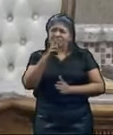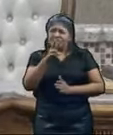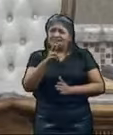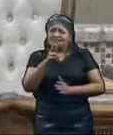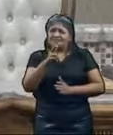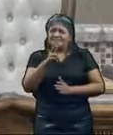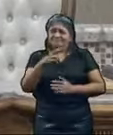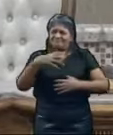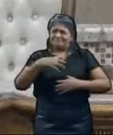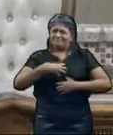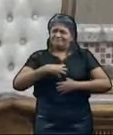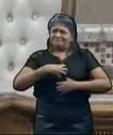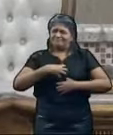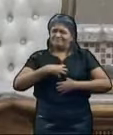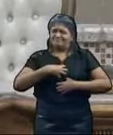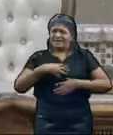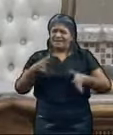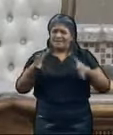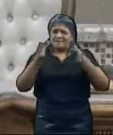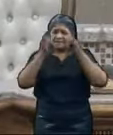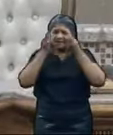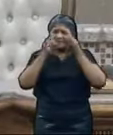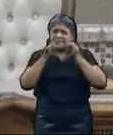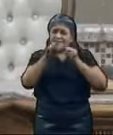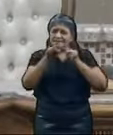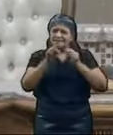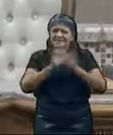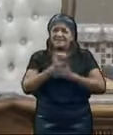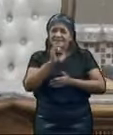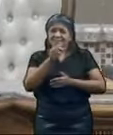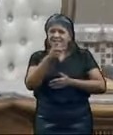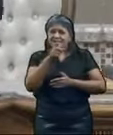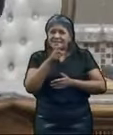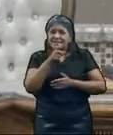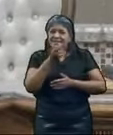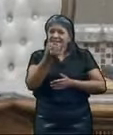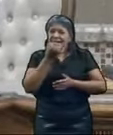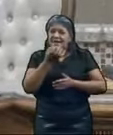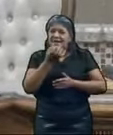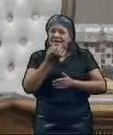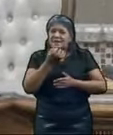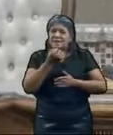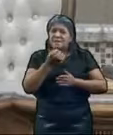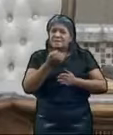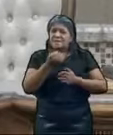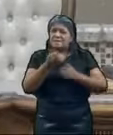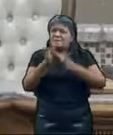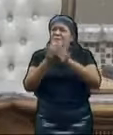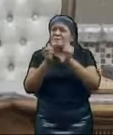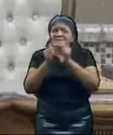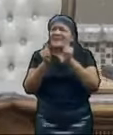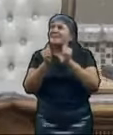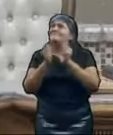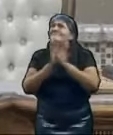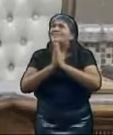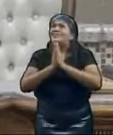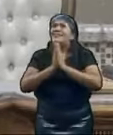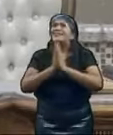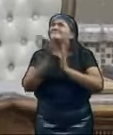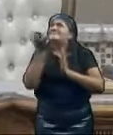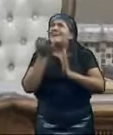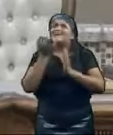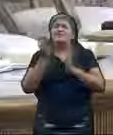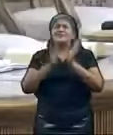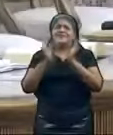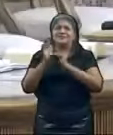isso é. Resolvido Pacífico bom então fique mais buscando Jesus que com essas coisas que Deus já falou que tá garantido